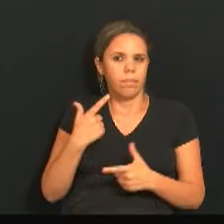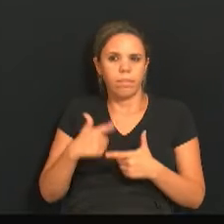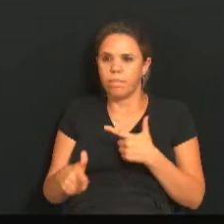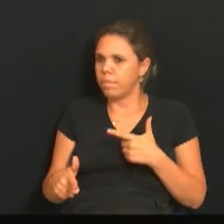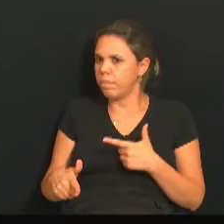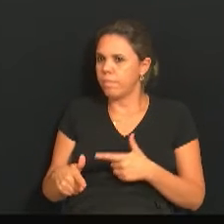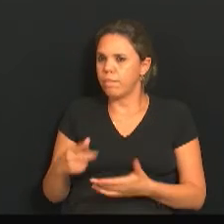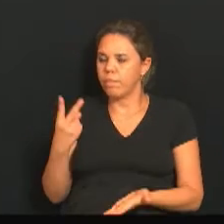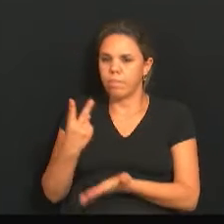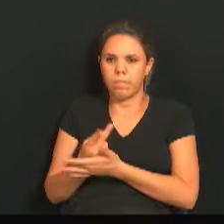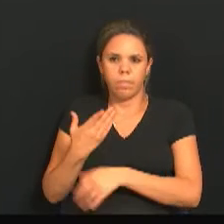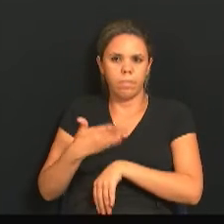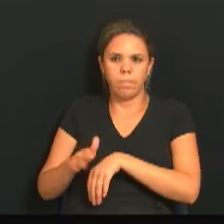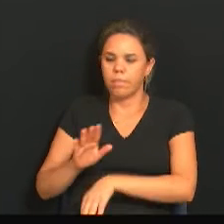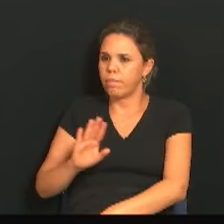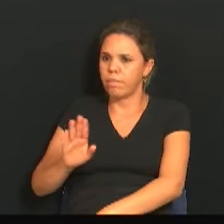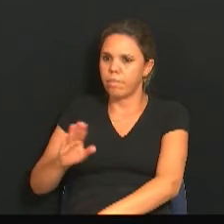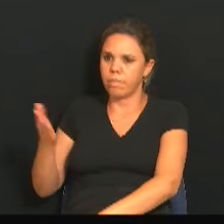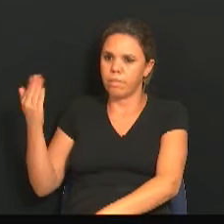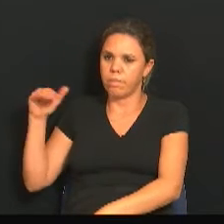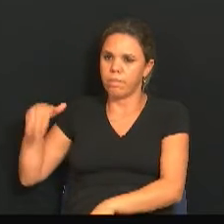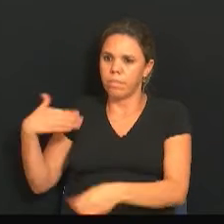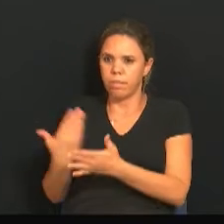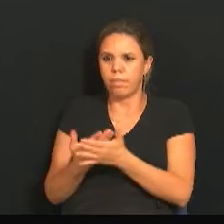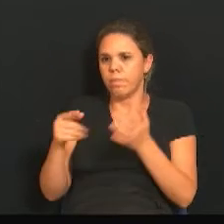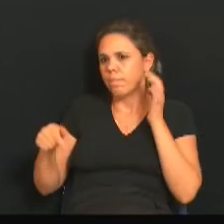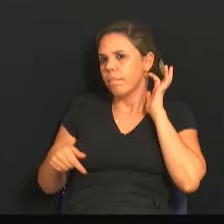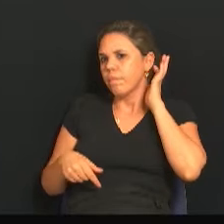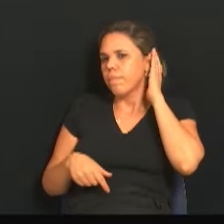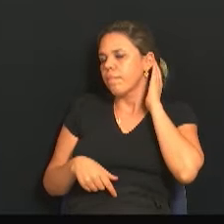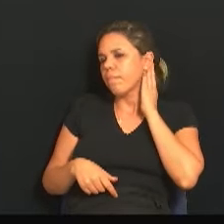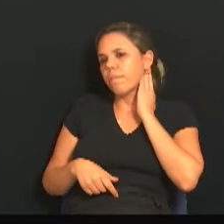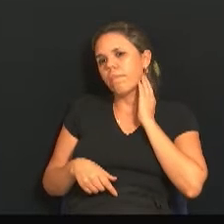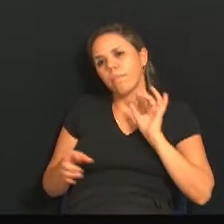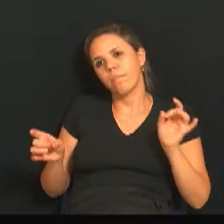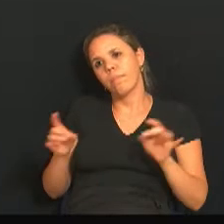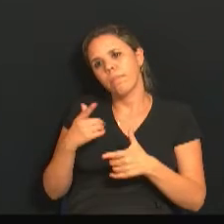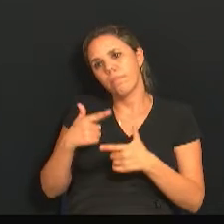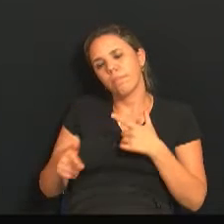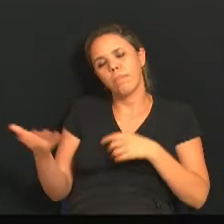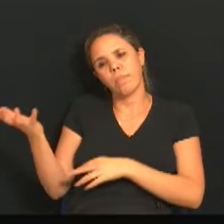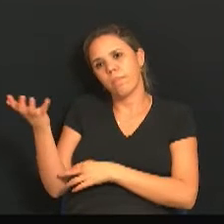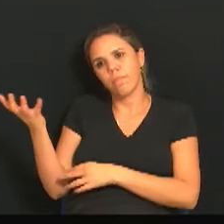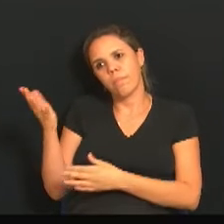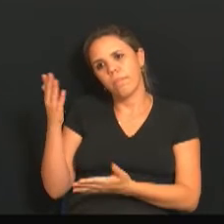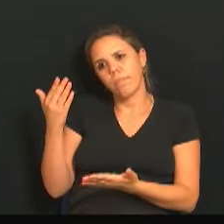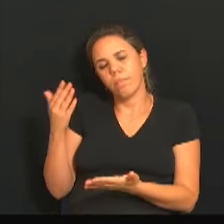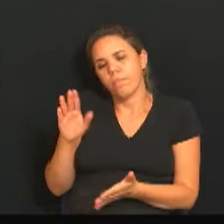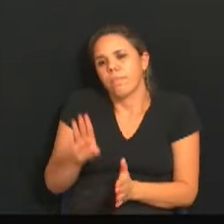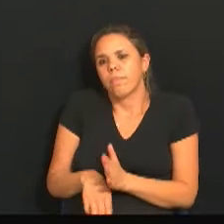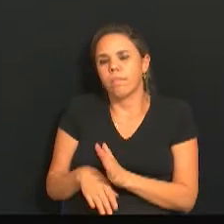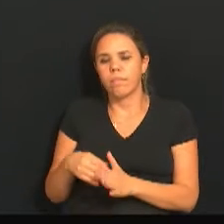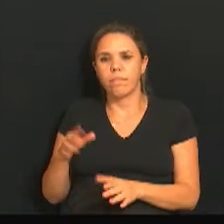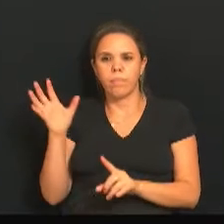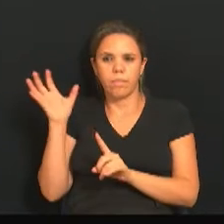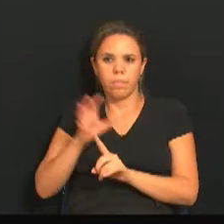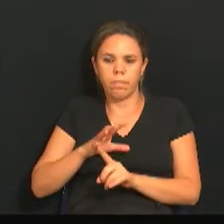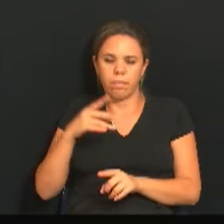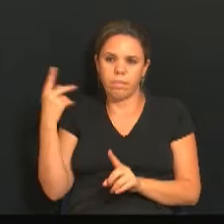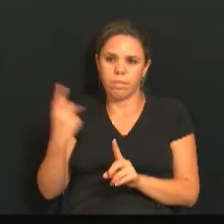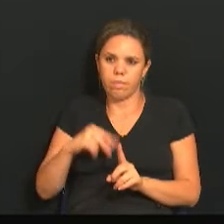mesmas práticas que a gente teve até aqui, querer acabar com o morador de rua, na pressão,